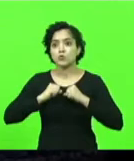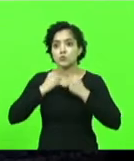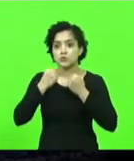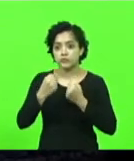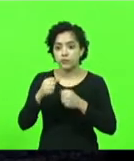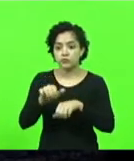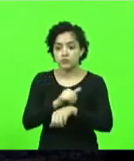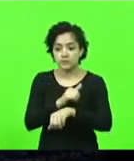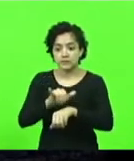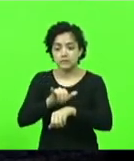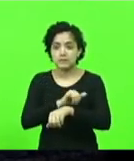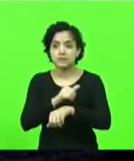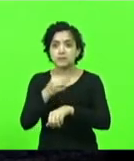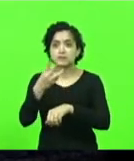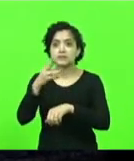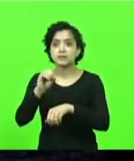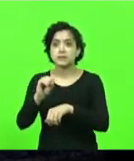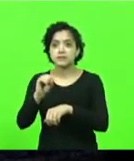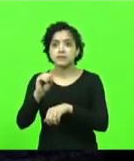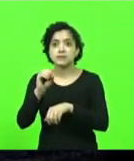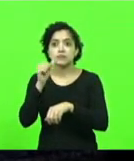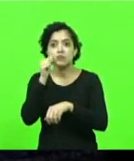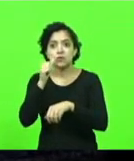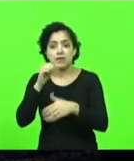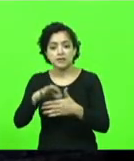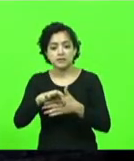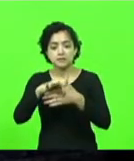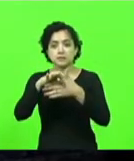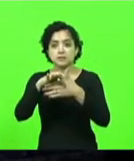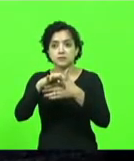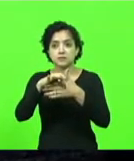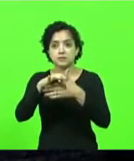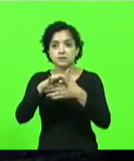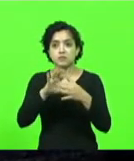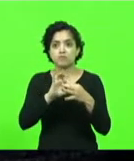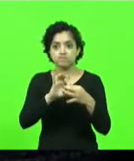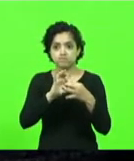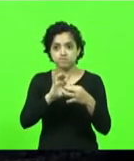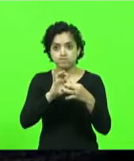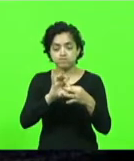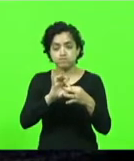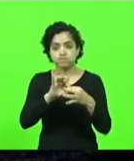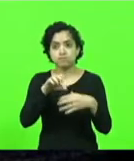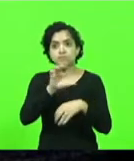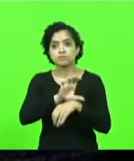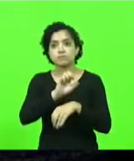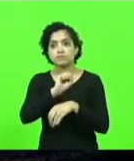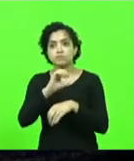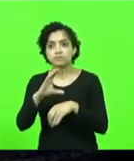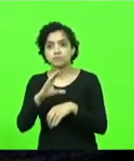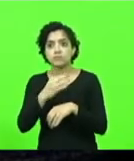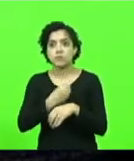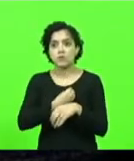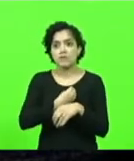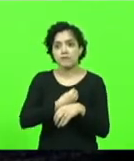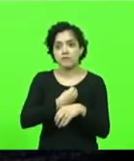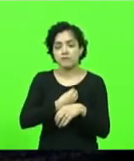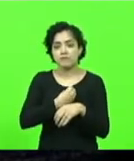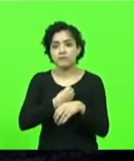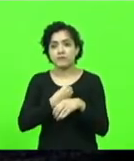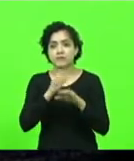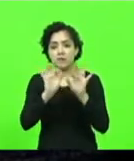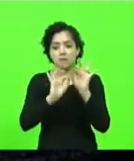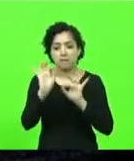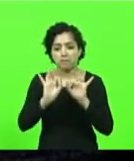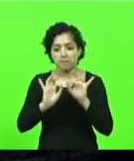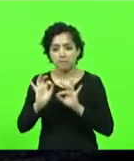estratégia de 30 lideranças femininas com forte ligação com o nosso estado não é a vida traduzida maquiada